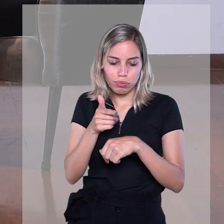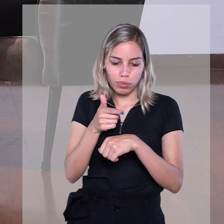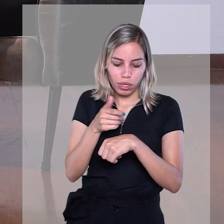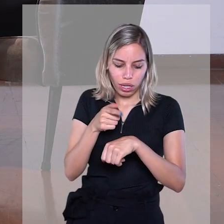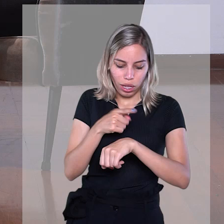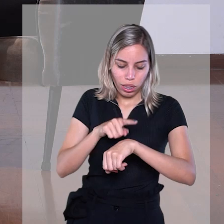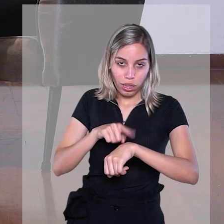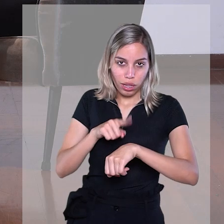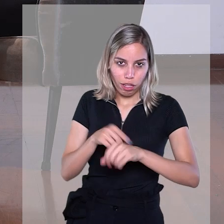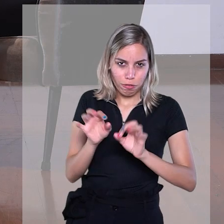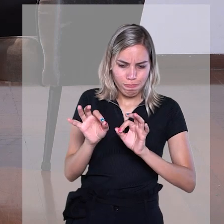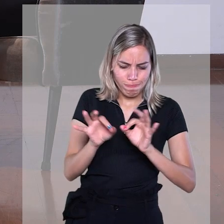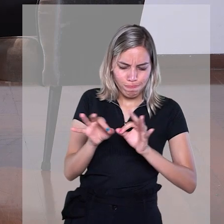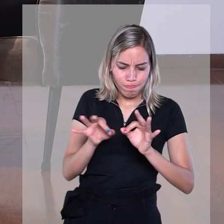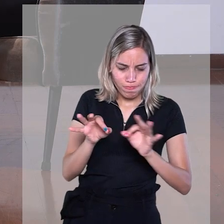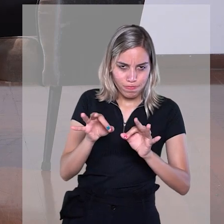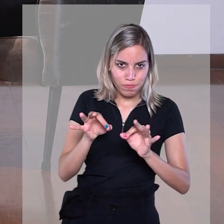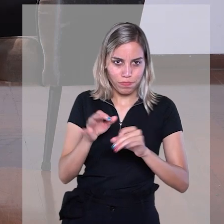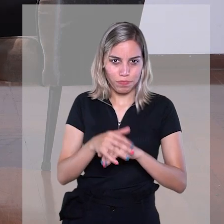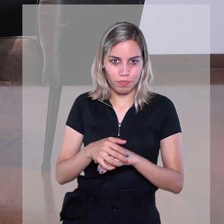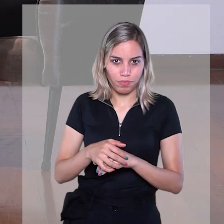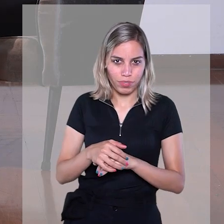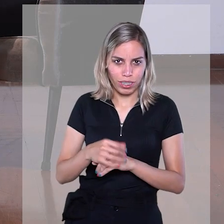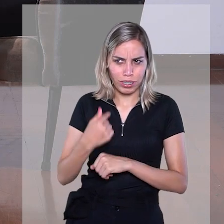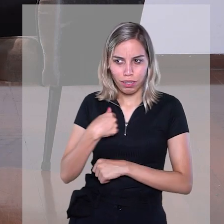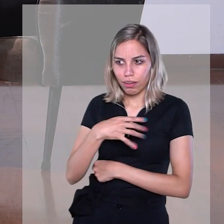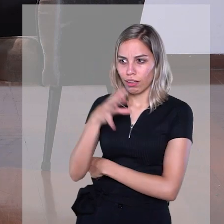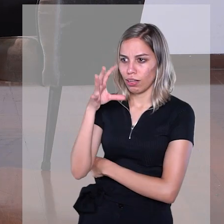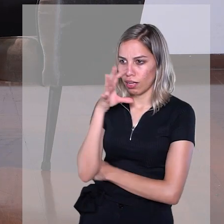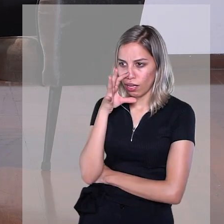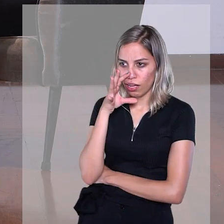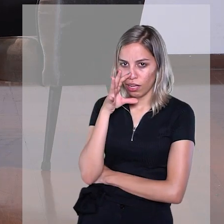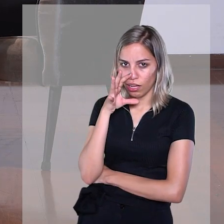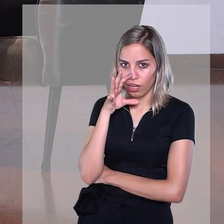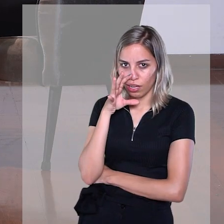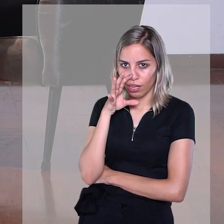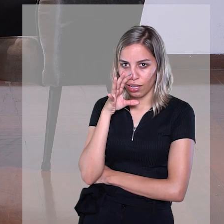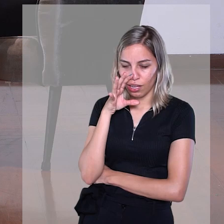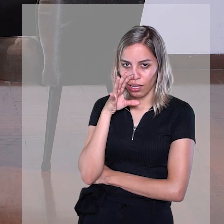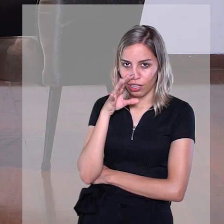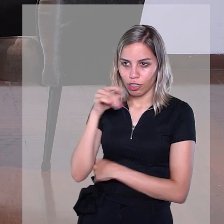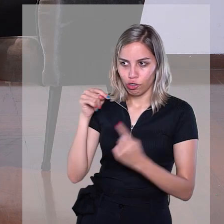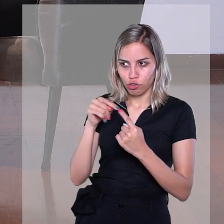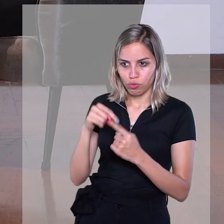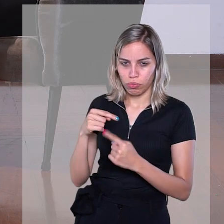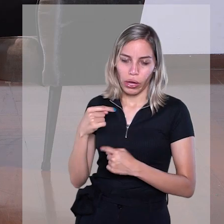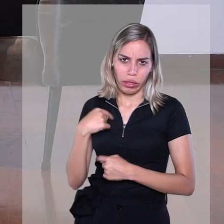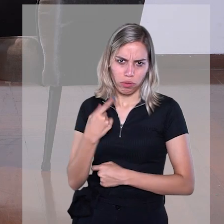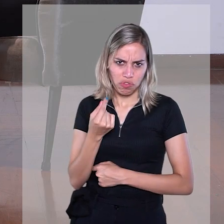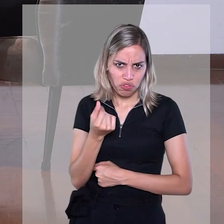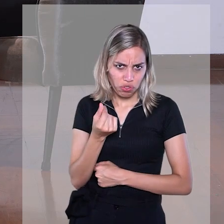aponta também no meu fascínio por ele, já que não tínhamos dinheiro para ir ver os jogos do